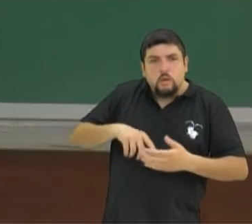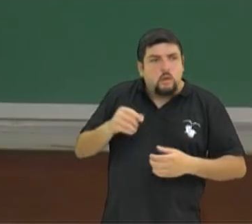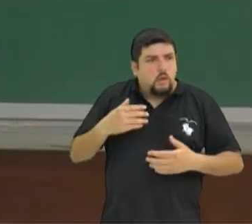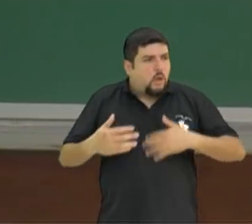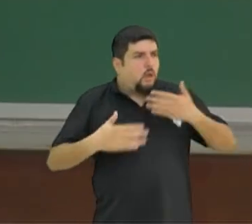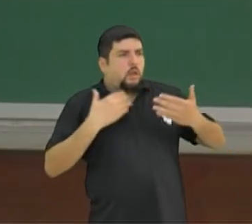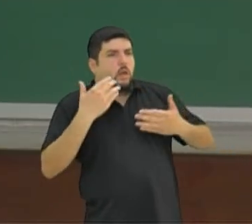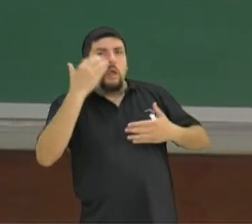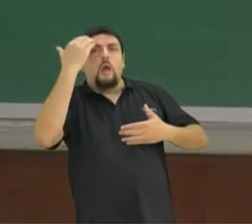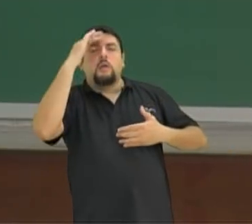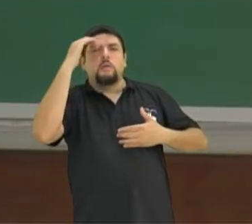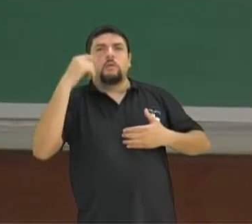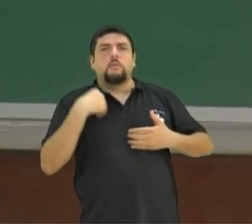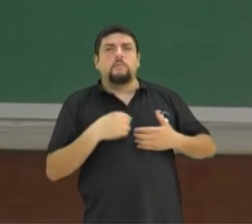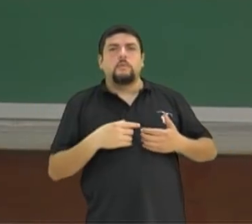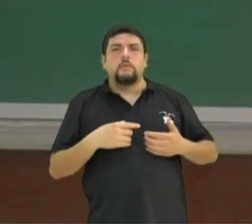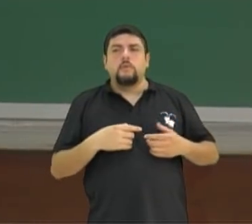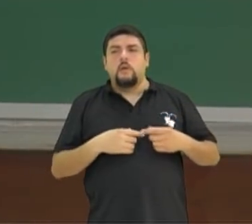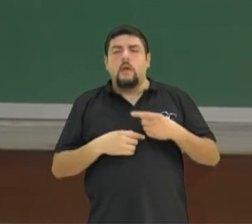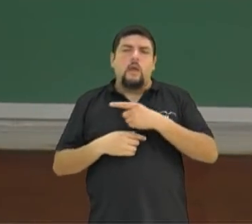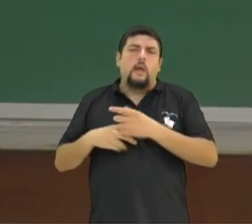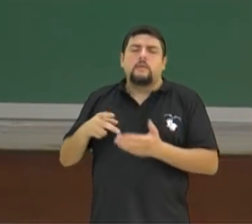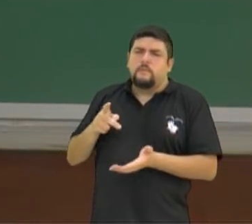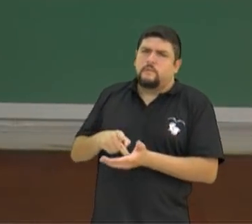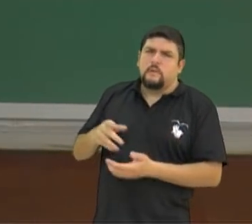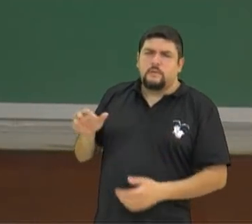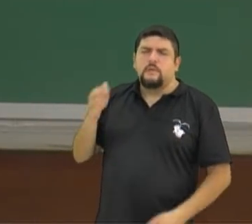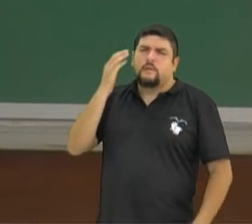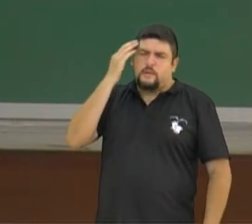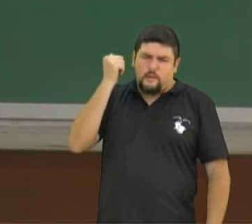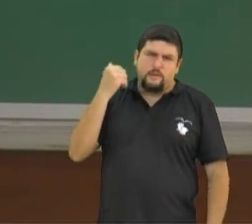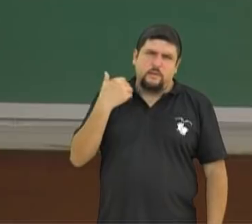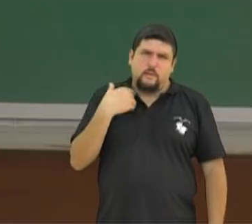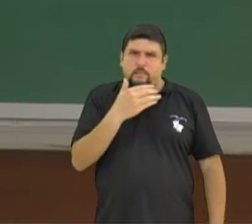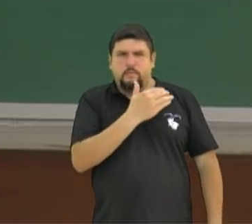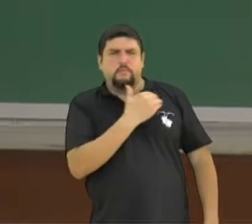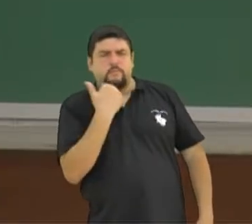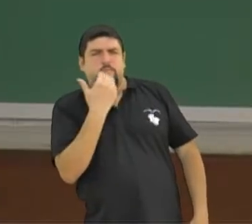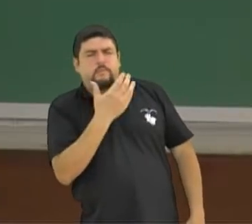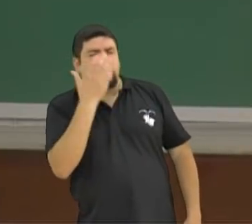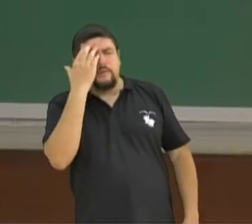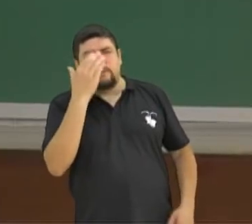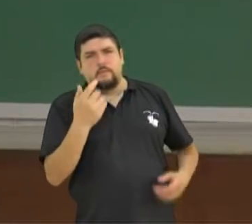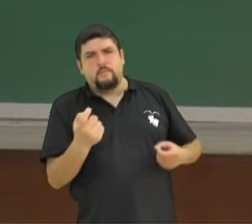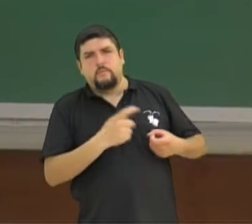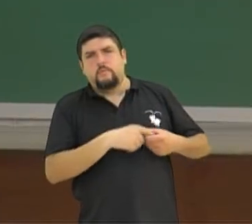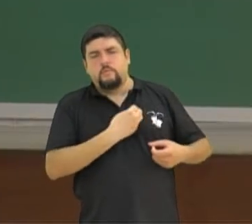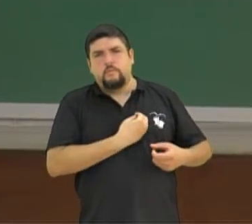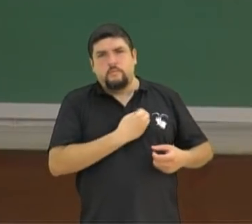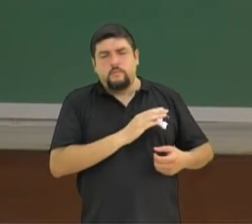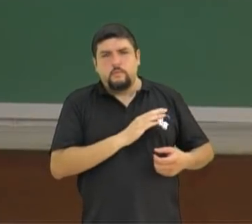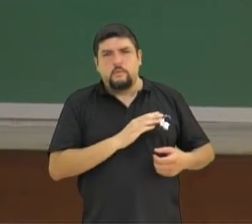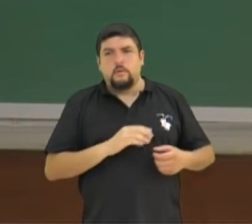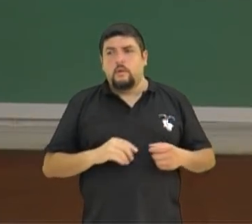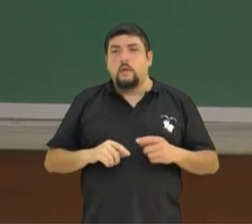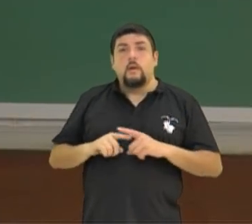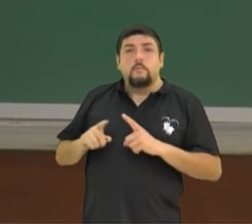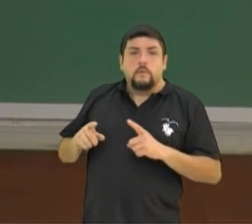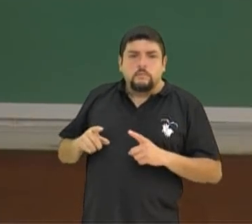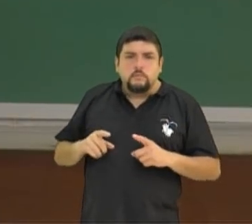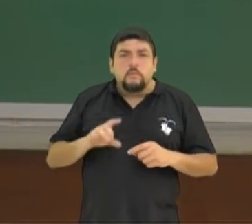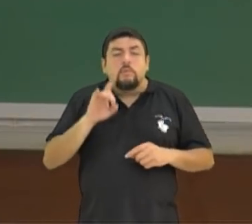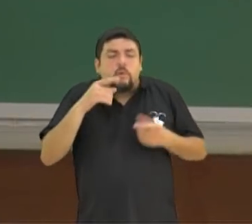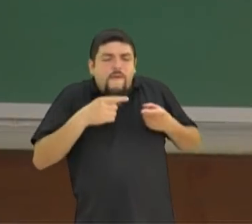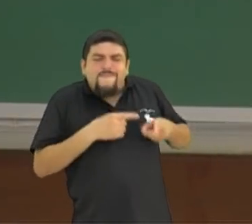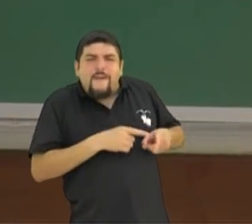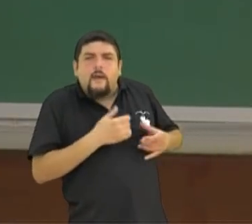bibliotecária se fez, né? Ela, na verdade, simulou uma situação como se ela tivesse compreendido ipsis literis, ao pé da